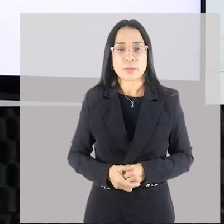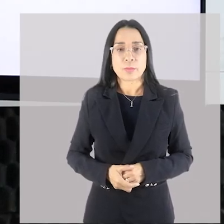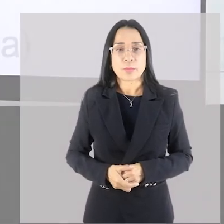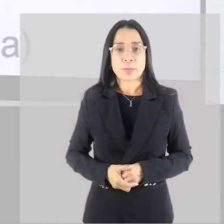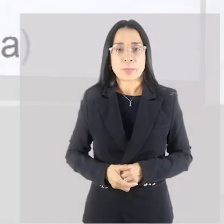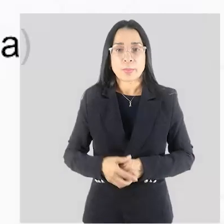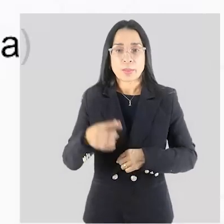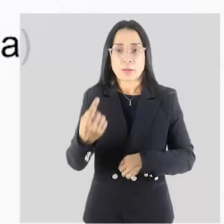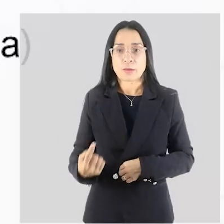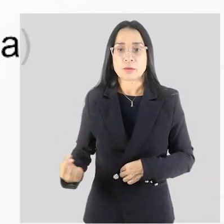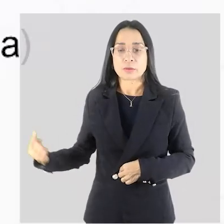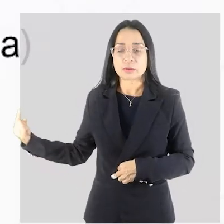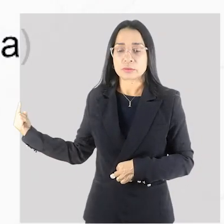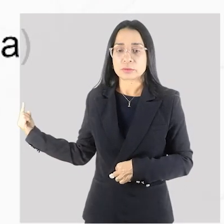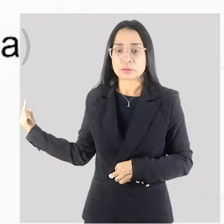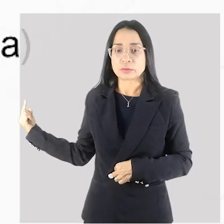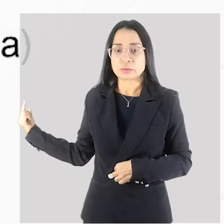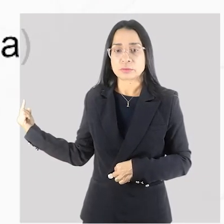Então, Olímpia